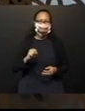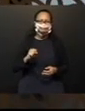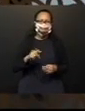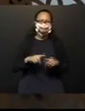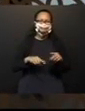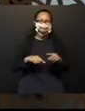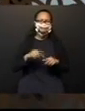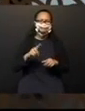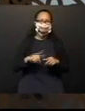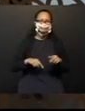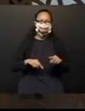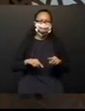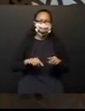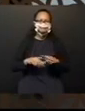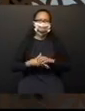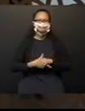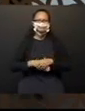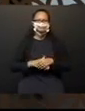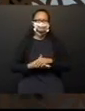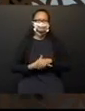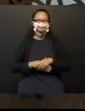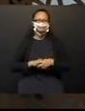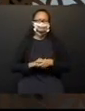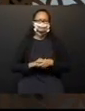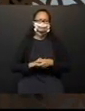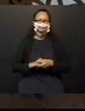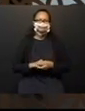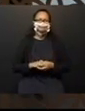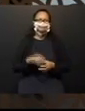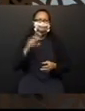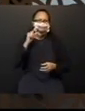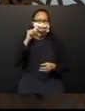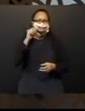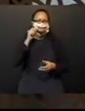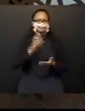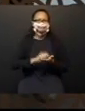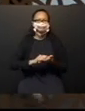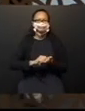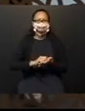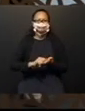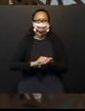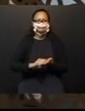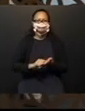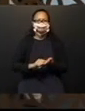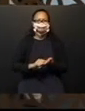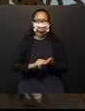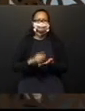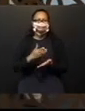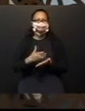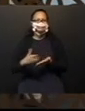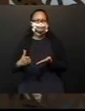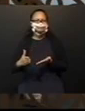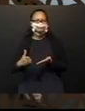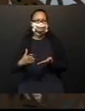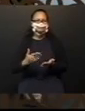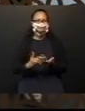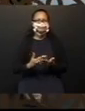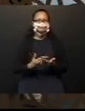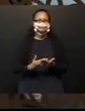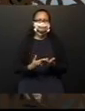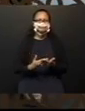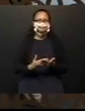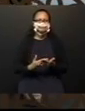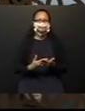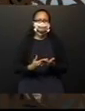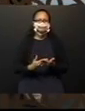lavadinha, não pode esquecer. Lápis e borracha apostos aí para a gente começar. Deixa eu dar uma